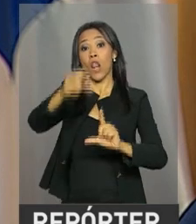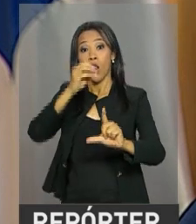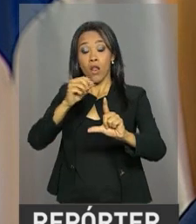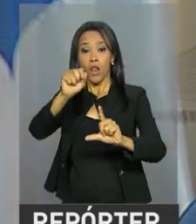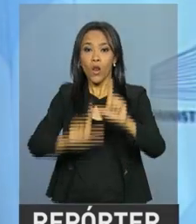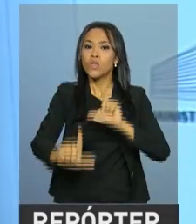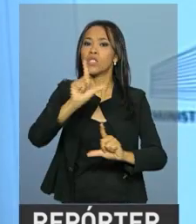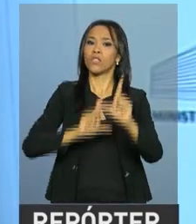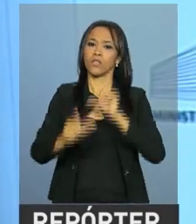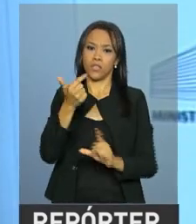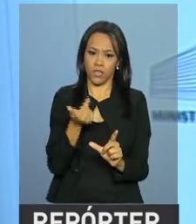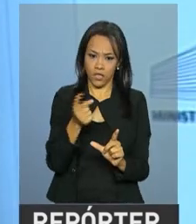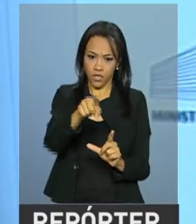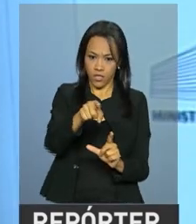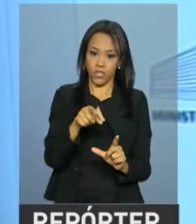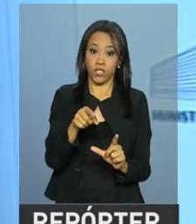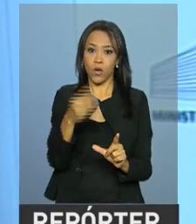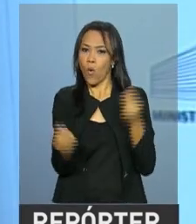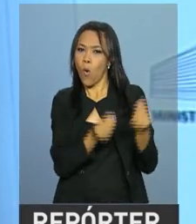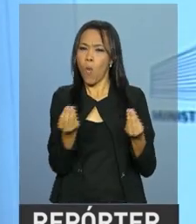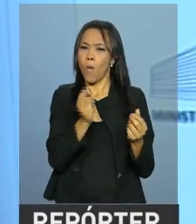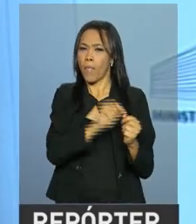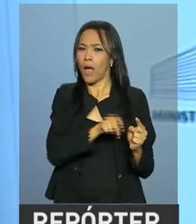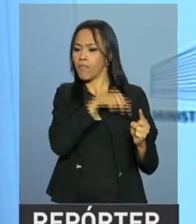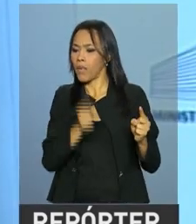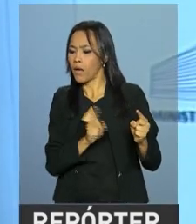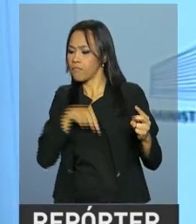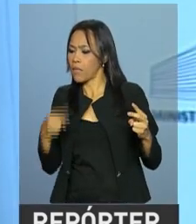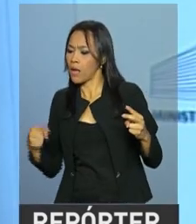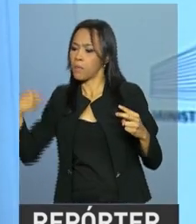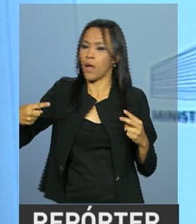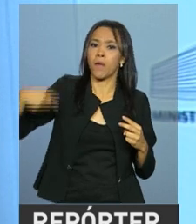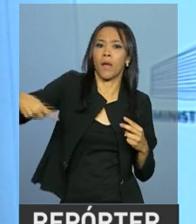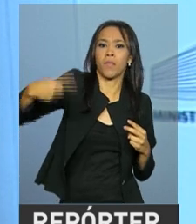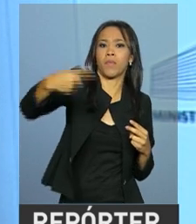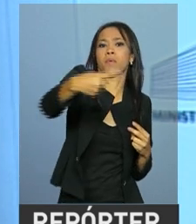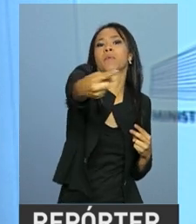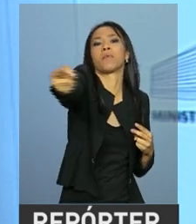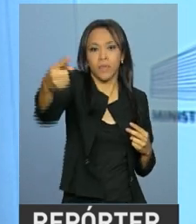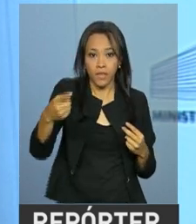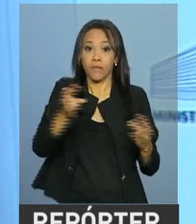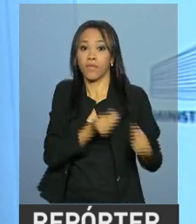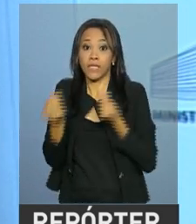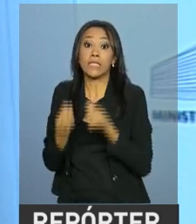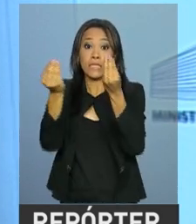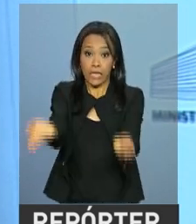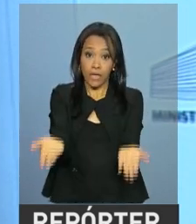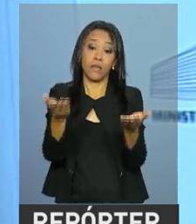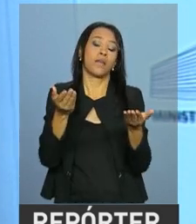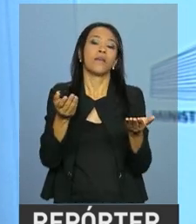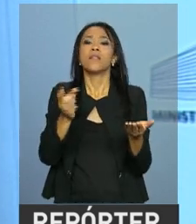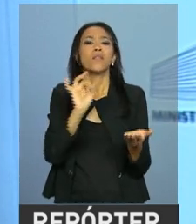já está montada há já algum tempo e logística que funciona no dia-a-dia do programa nacional de barragens de vacinas de imunizações não